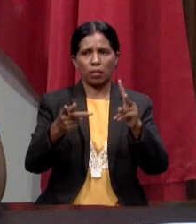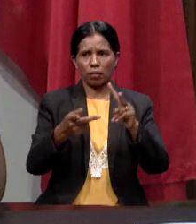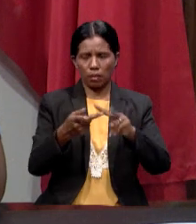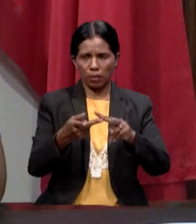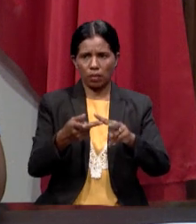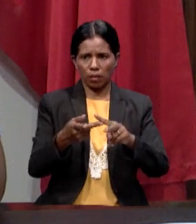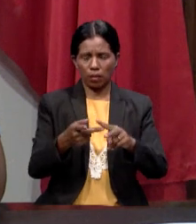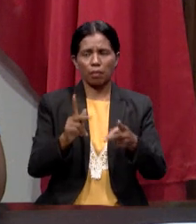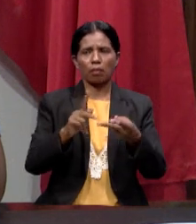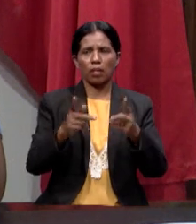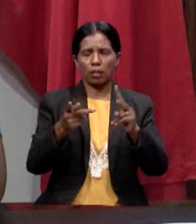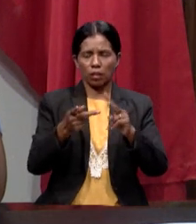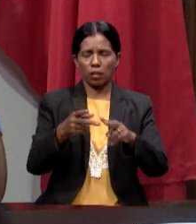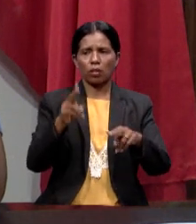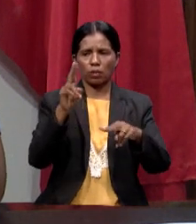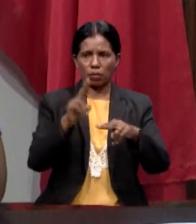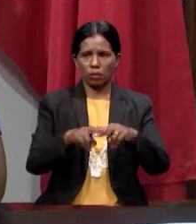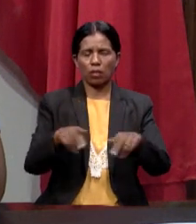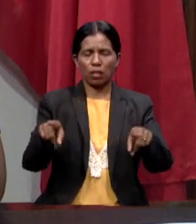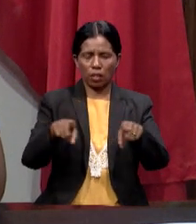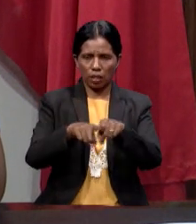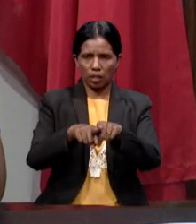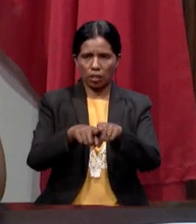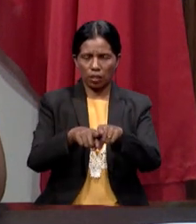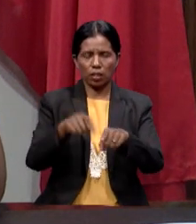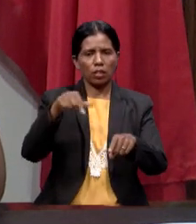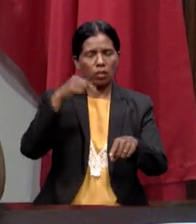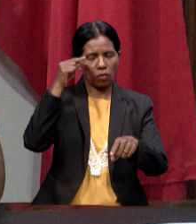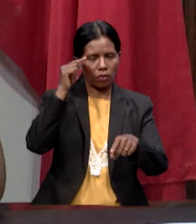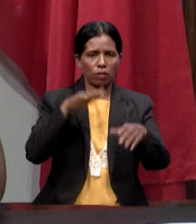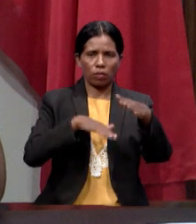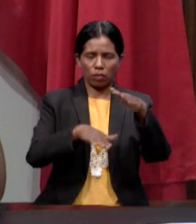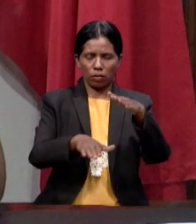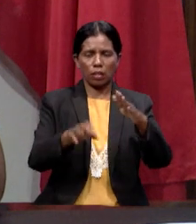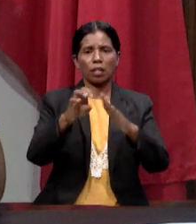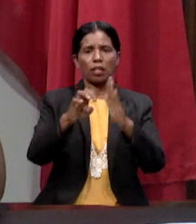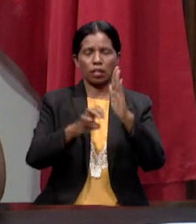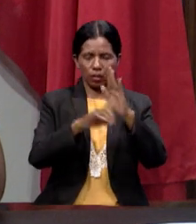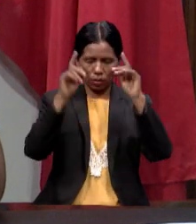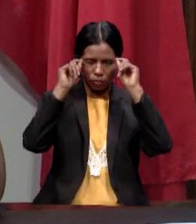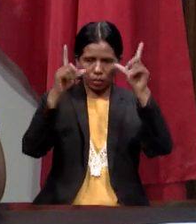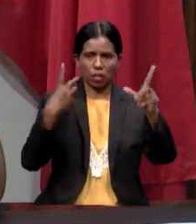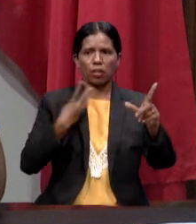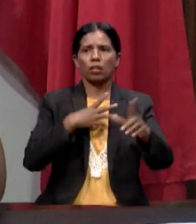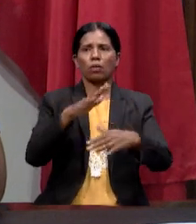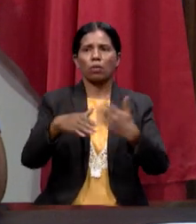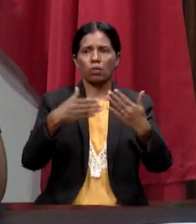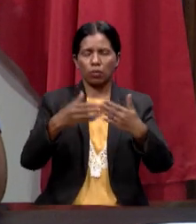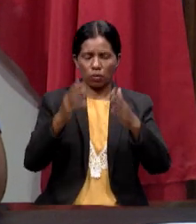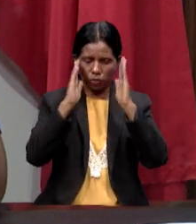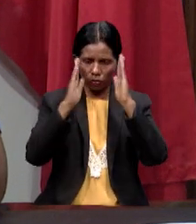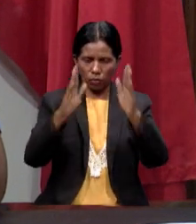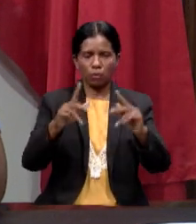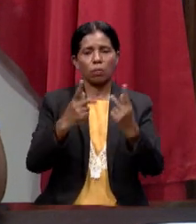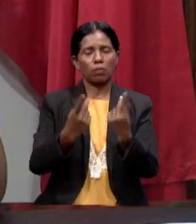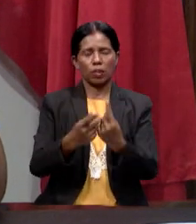parceiro. Parceiro não é tur, não é são pilares da maquia governo, nem Estado Timor-Leste. Não é tudo tem que dedicar atenção ao setor